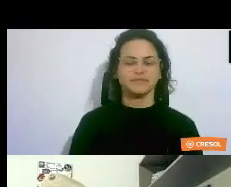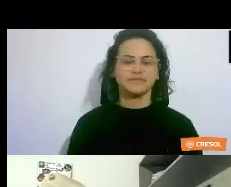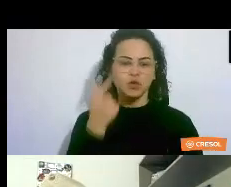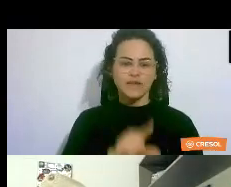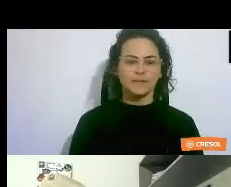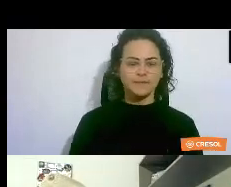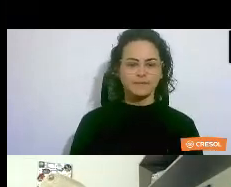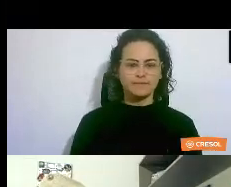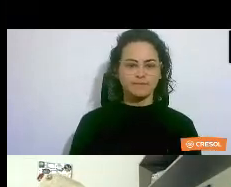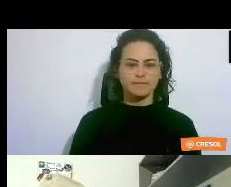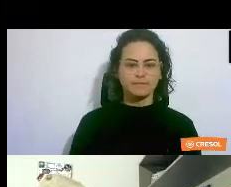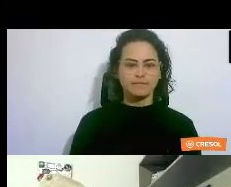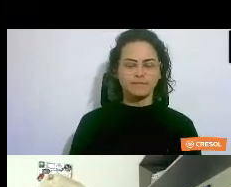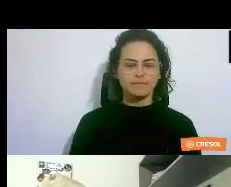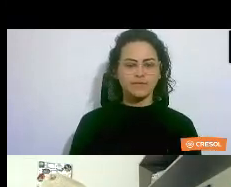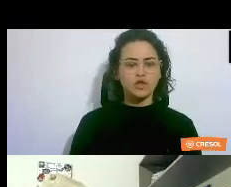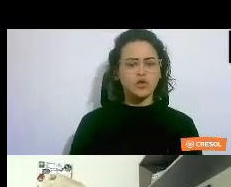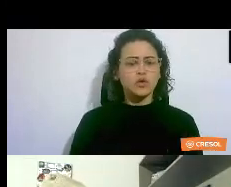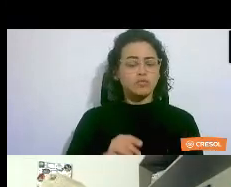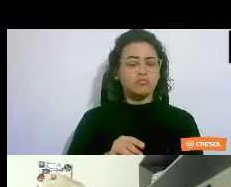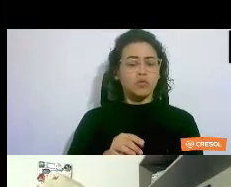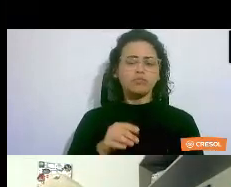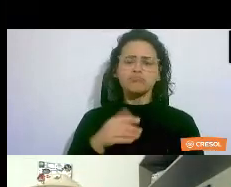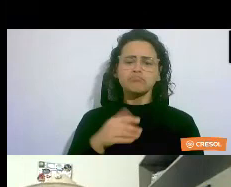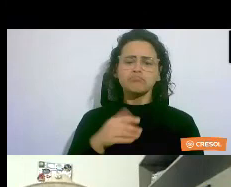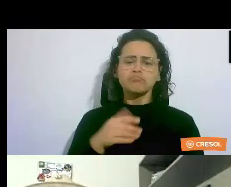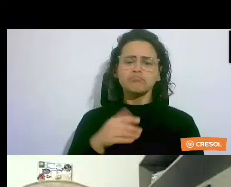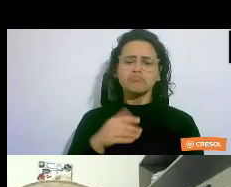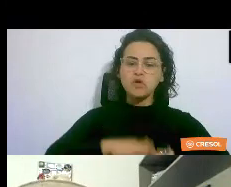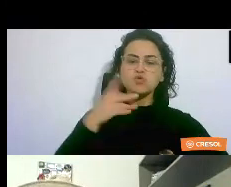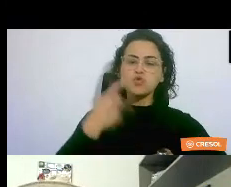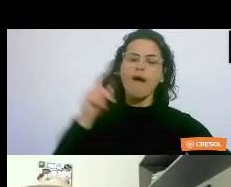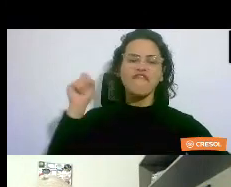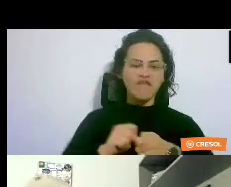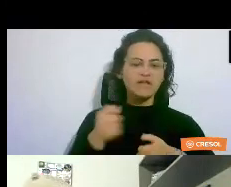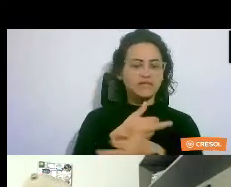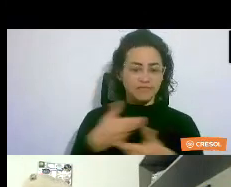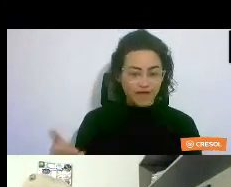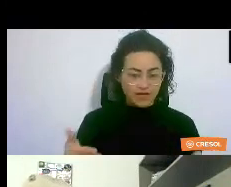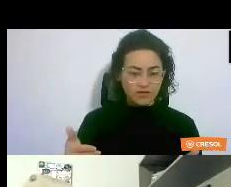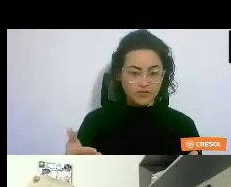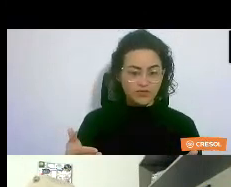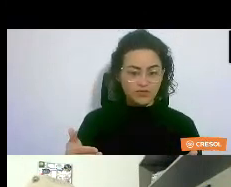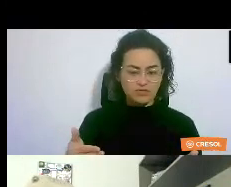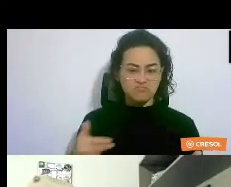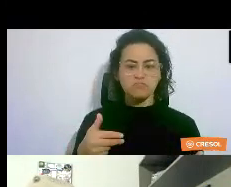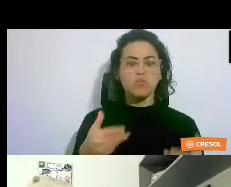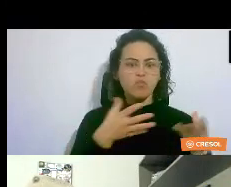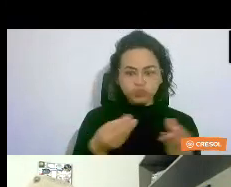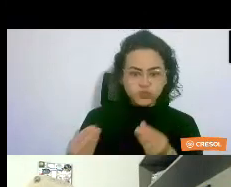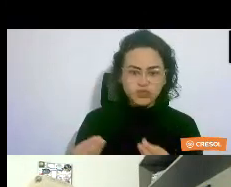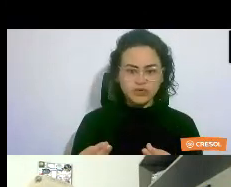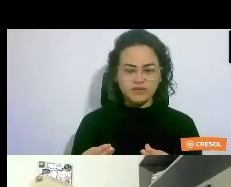E não importa o quanto você faz, isso é uma frase que é de Madre Teresa, não importa o quanto